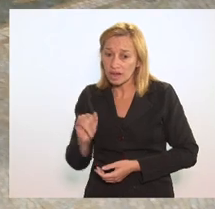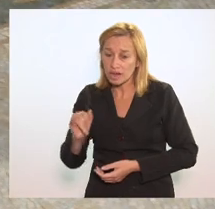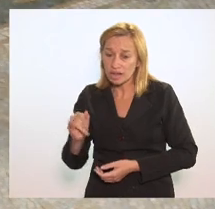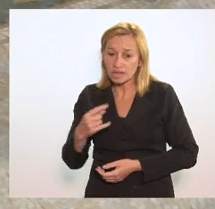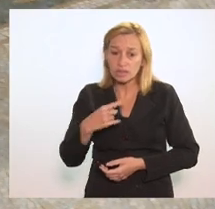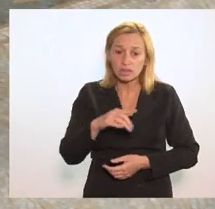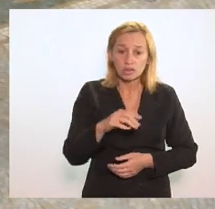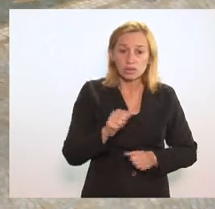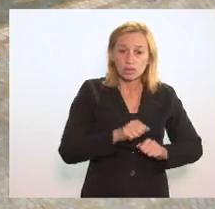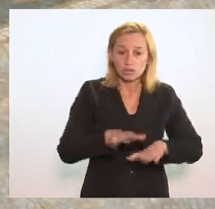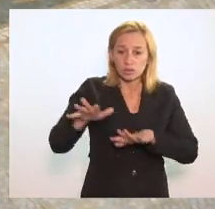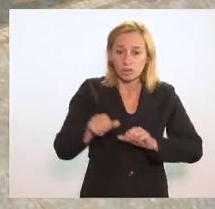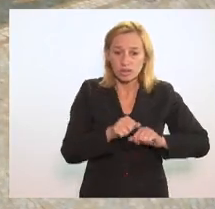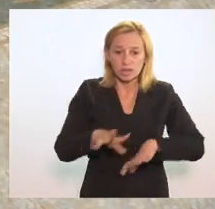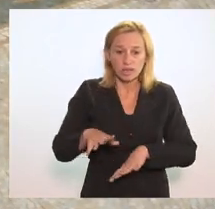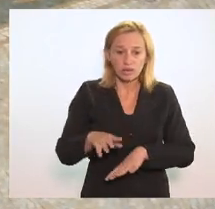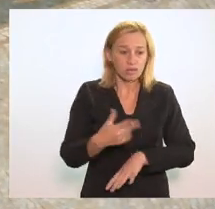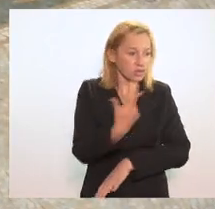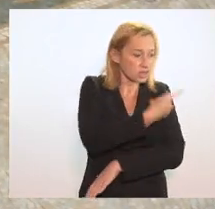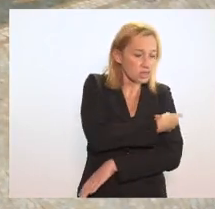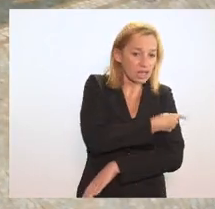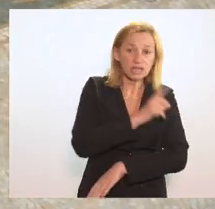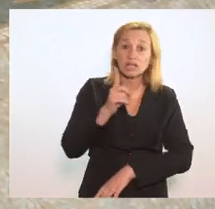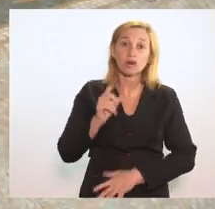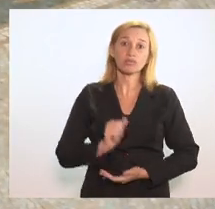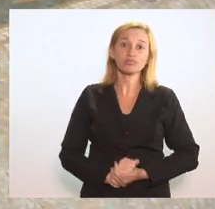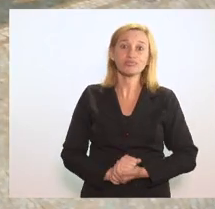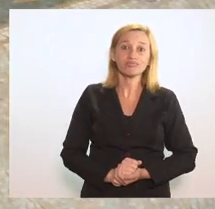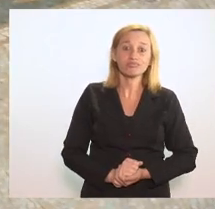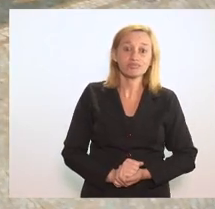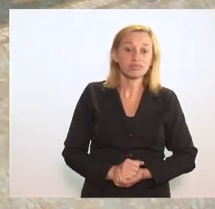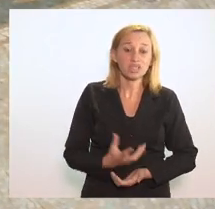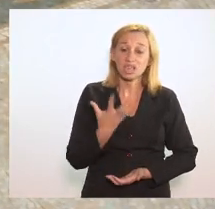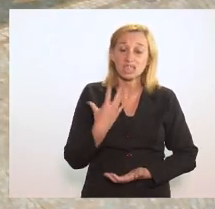quartéis não foram vacinados. Ou seja,